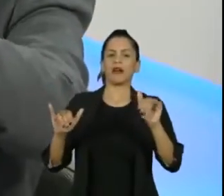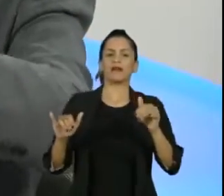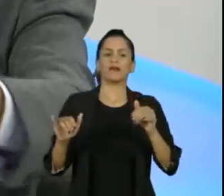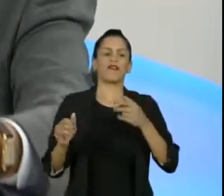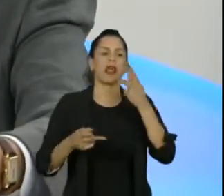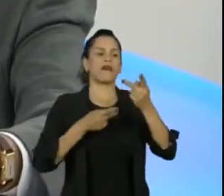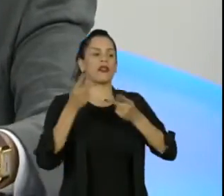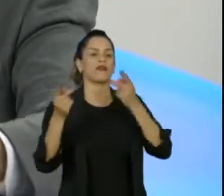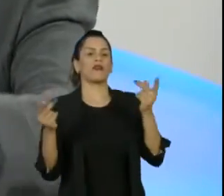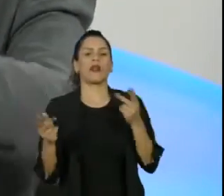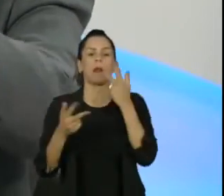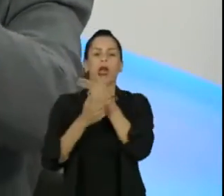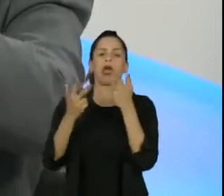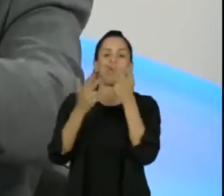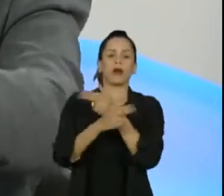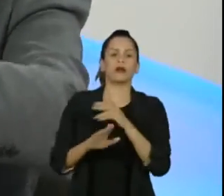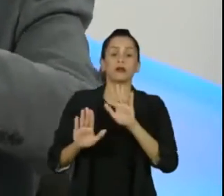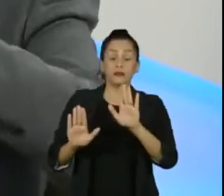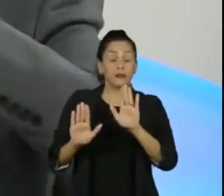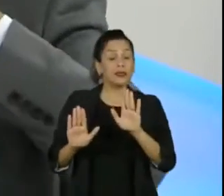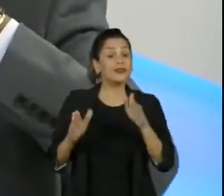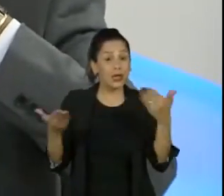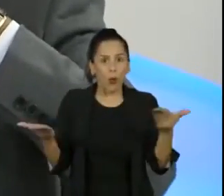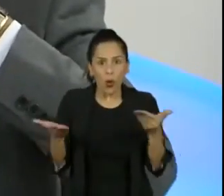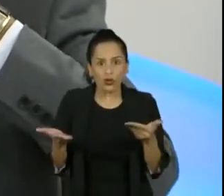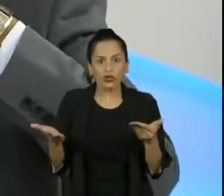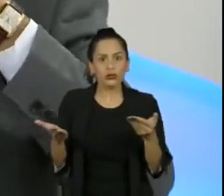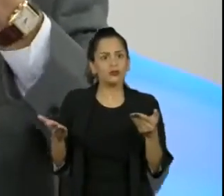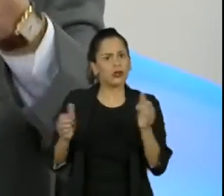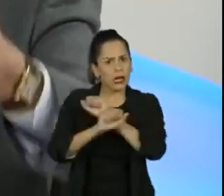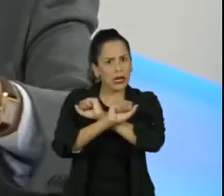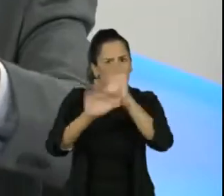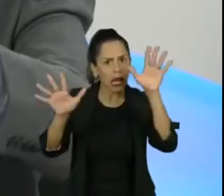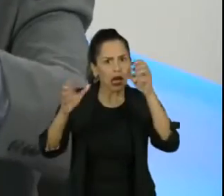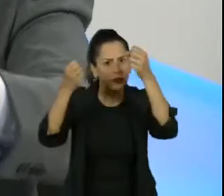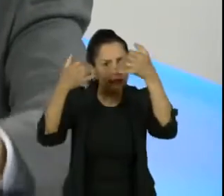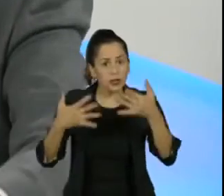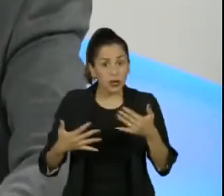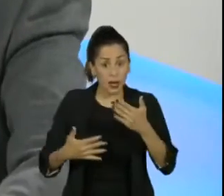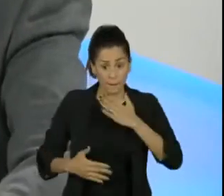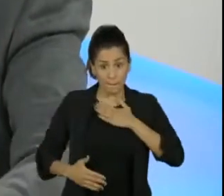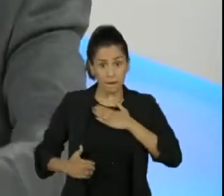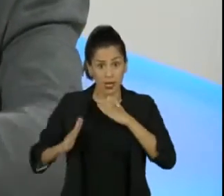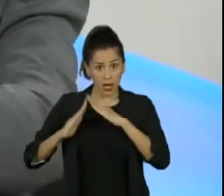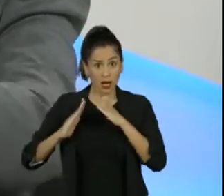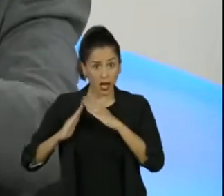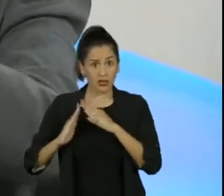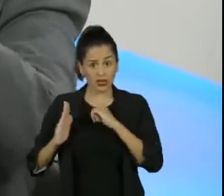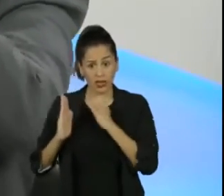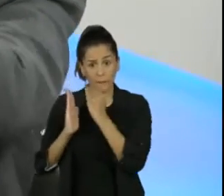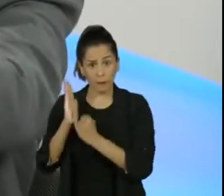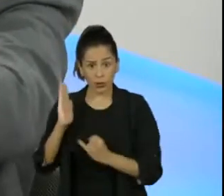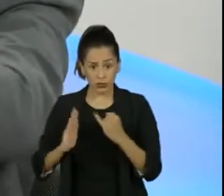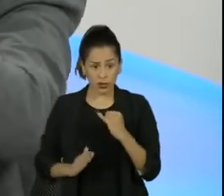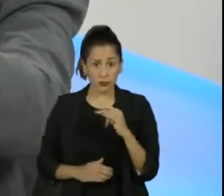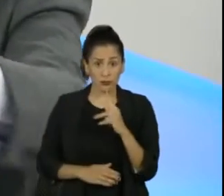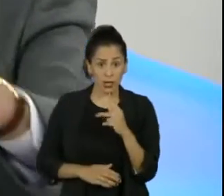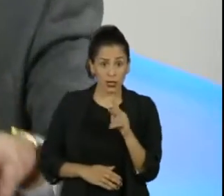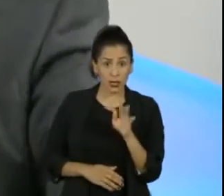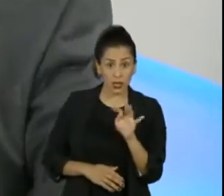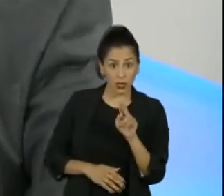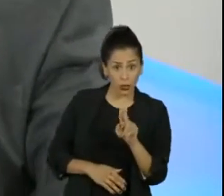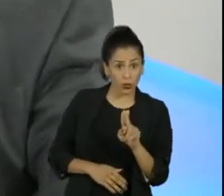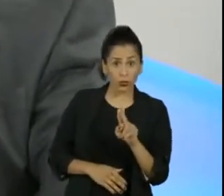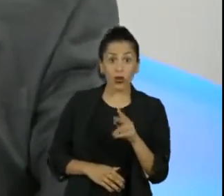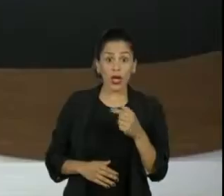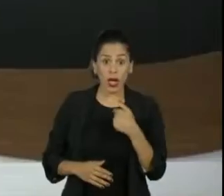o Brasil inteiro que o imóvel que for meu e eu devei IPTU dele, ele está doado a Prefeitura